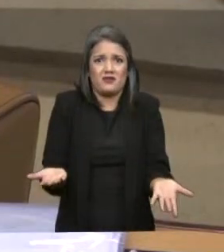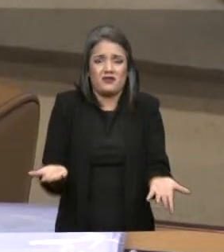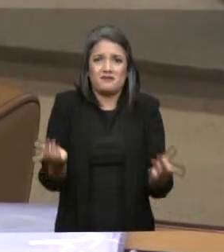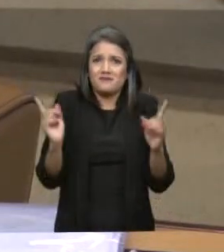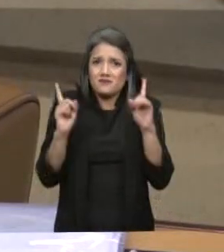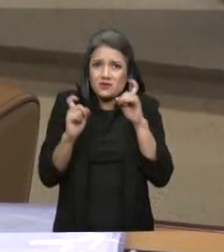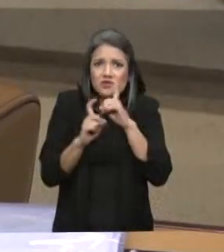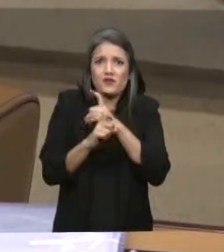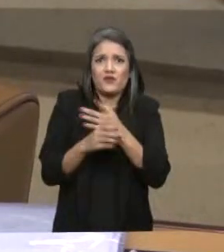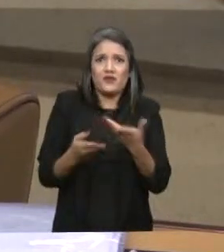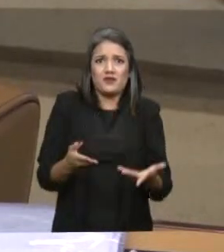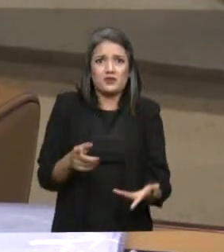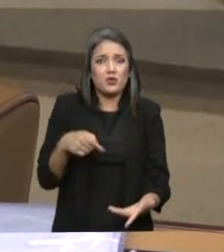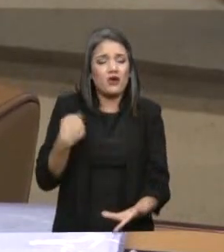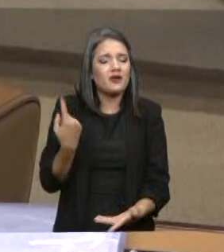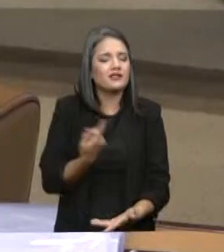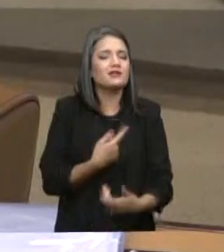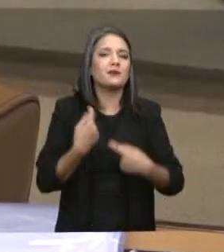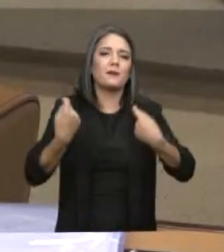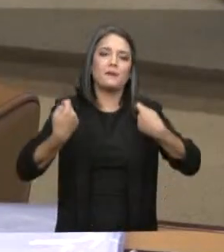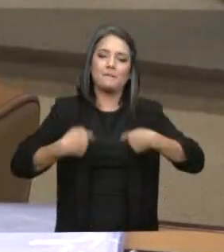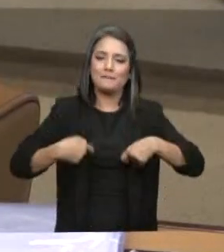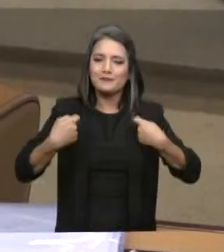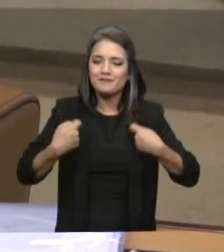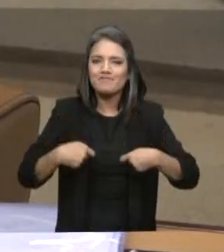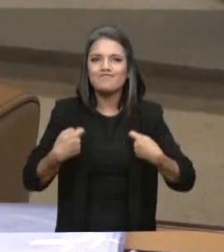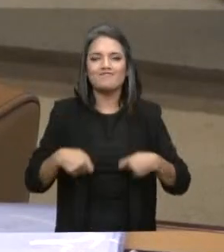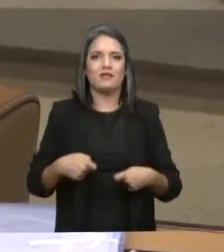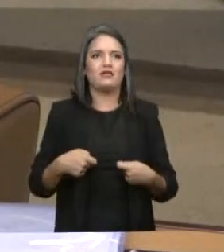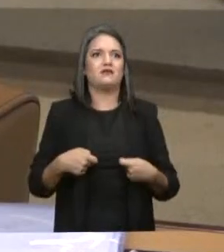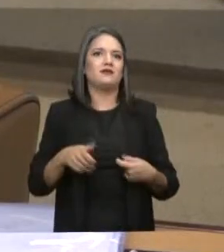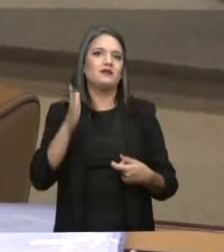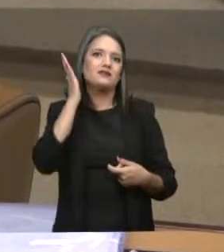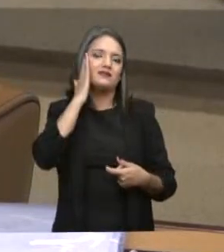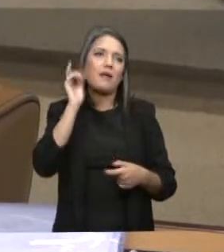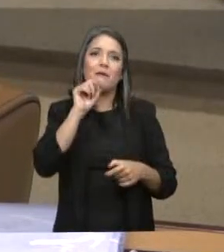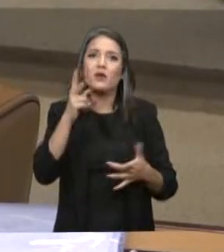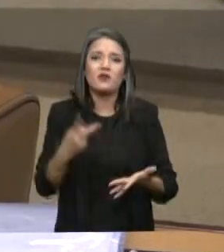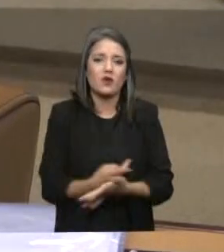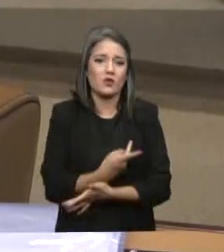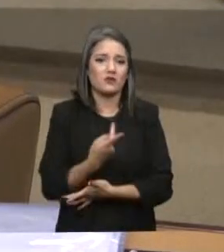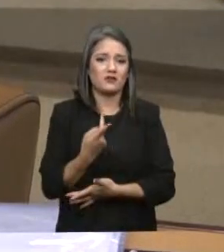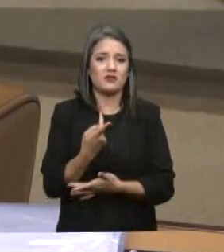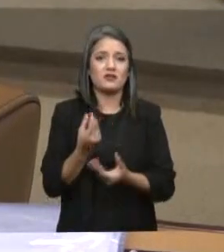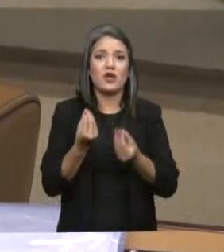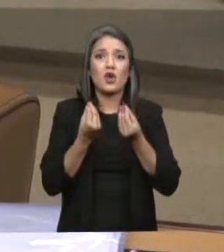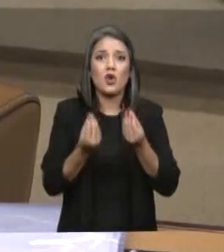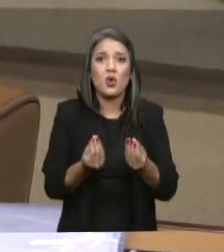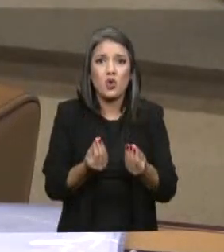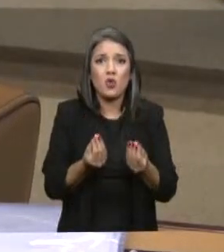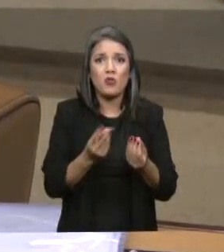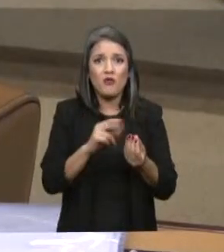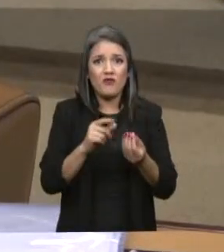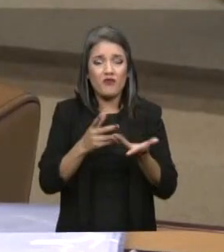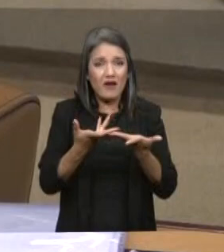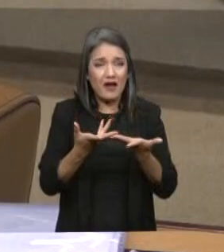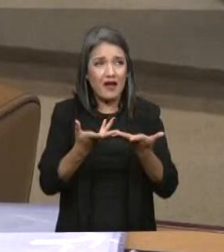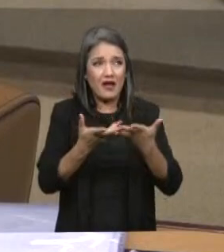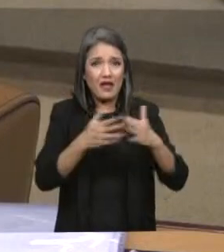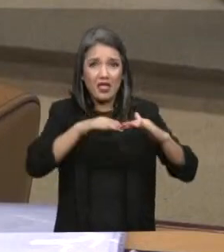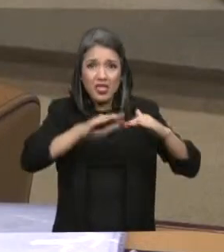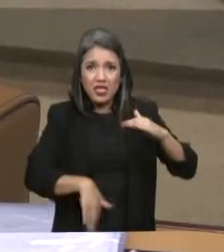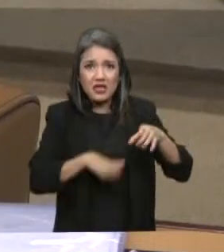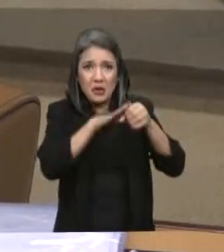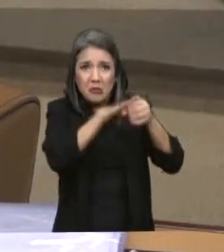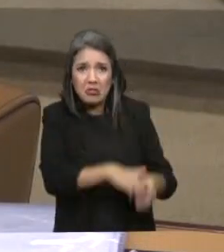é preciso que todos nós tenhamos essa noção não é possível rebaixar esse país